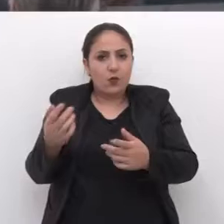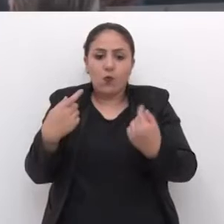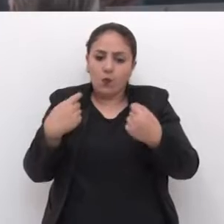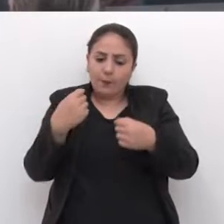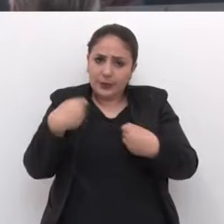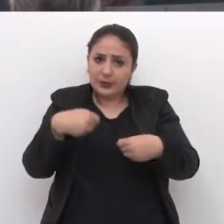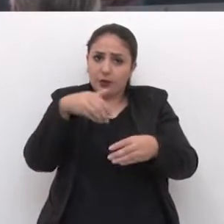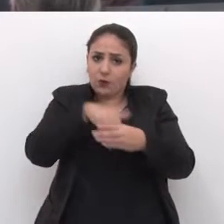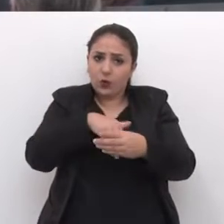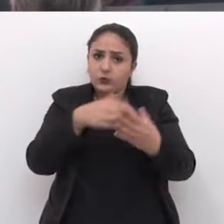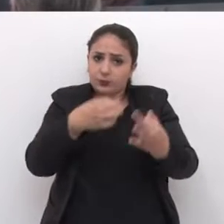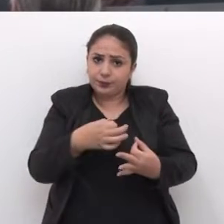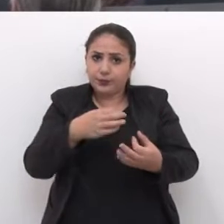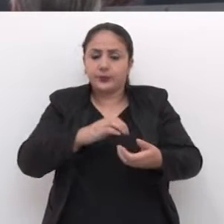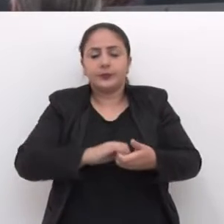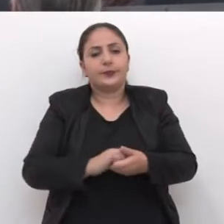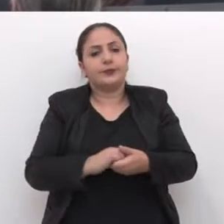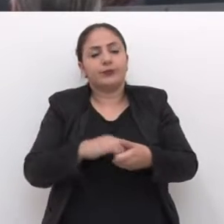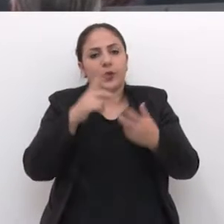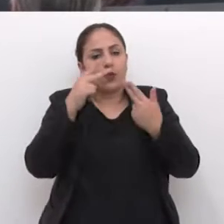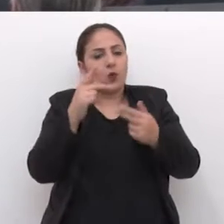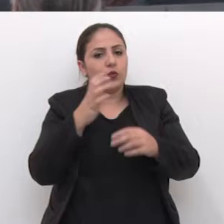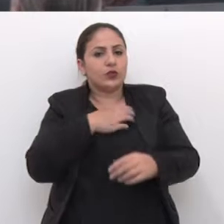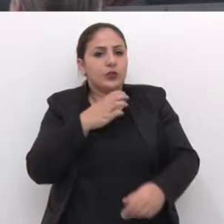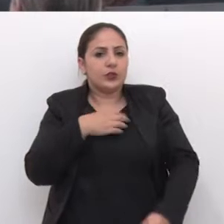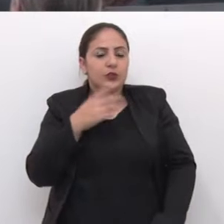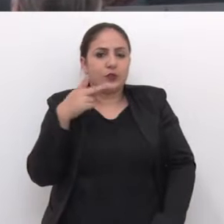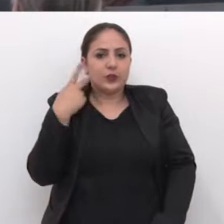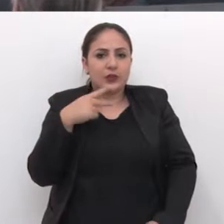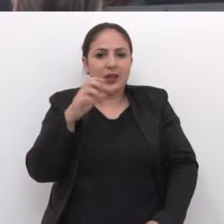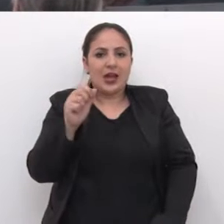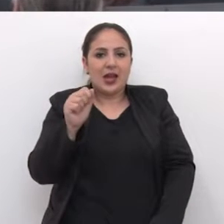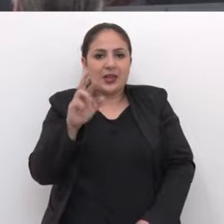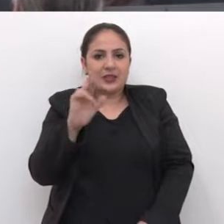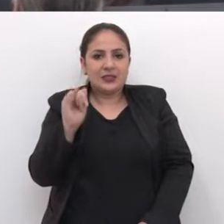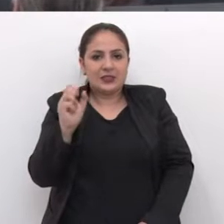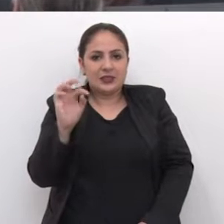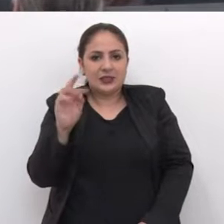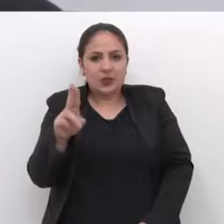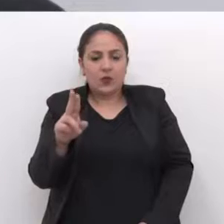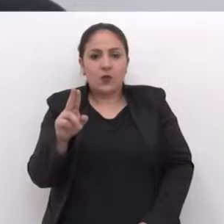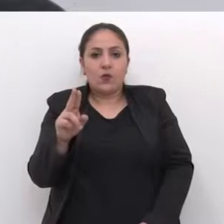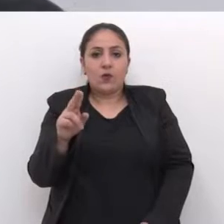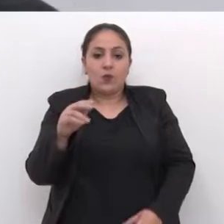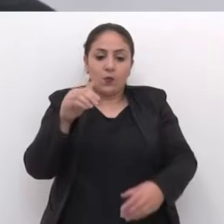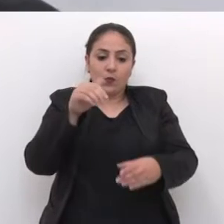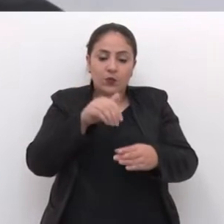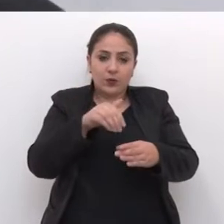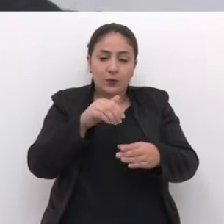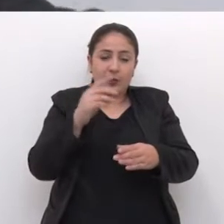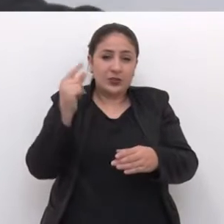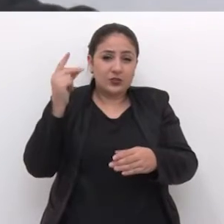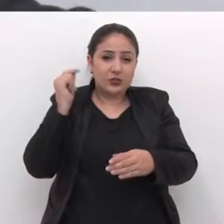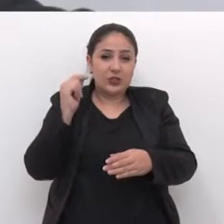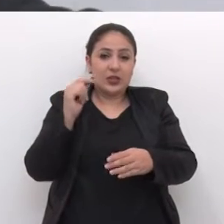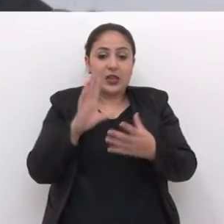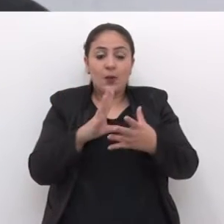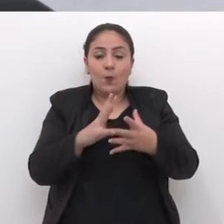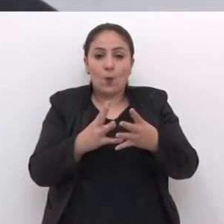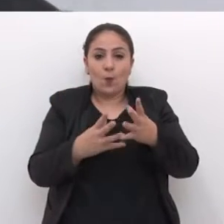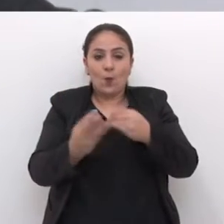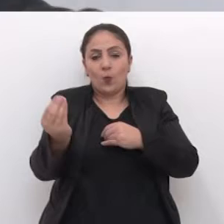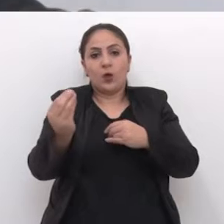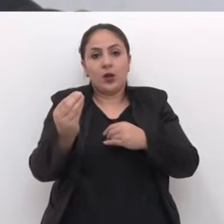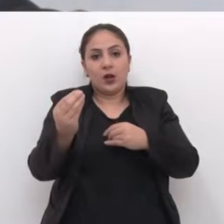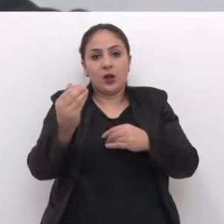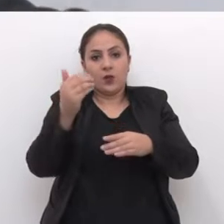personalidade. Da mesma forma, Aristeu Dalalana mencionou uma antiga reivindicação. O projeto de lei que extingue as